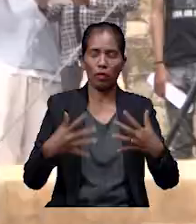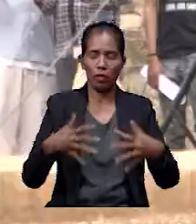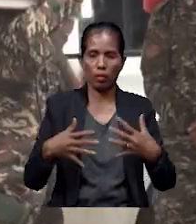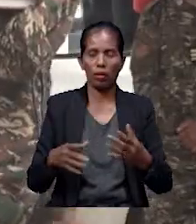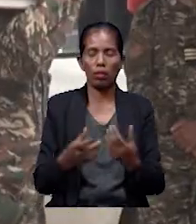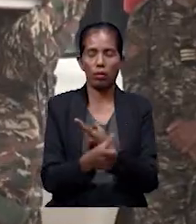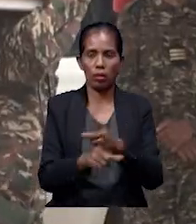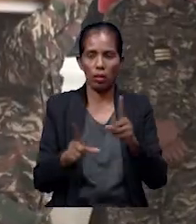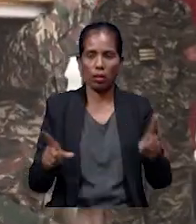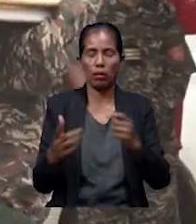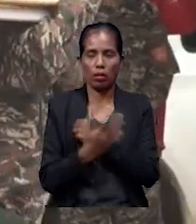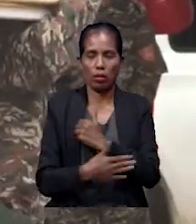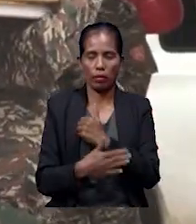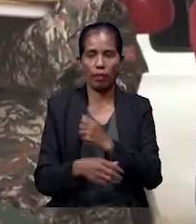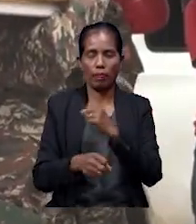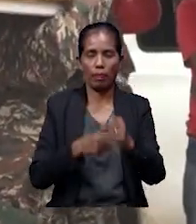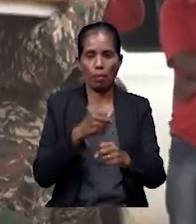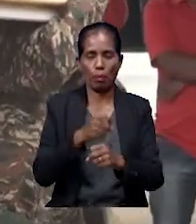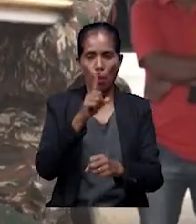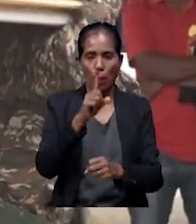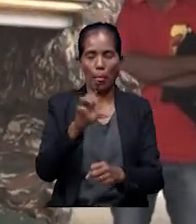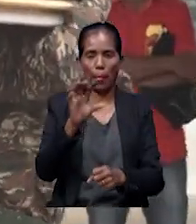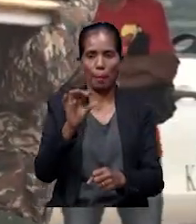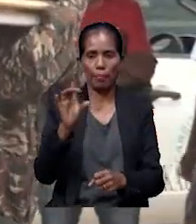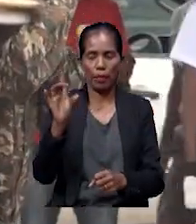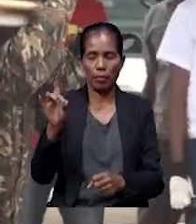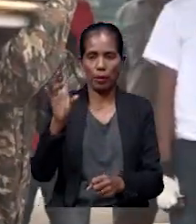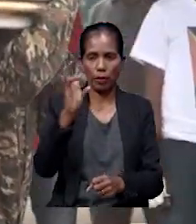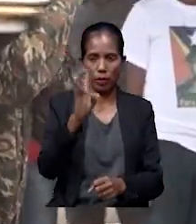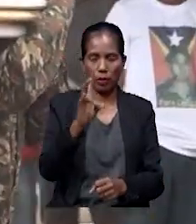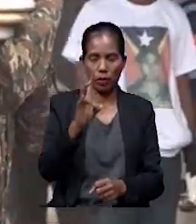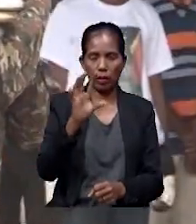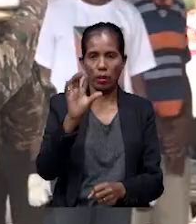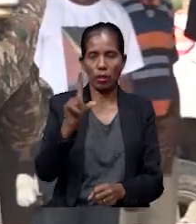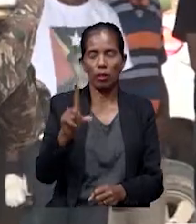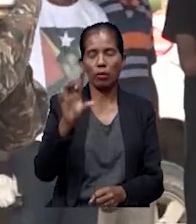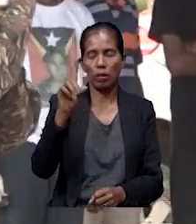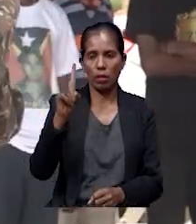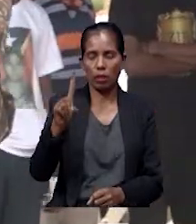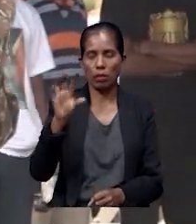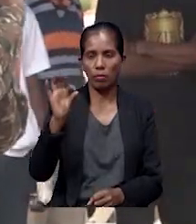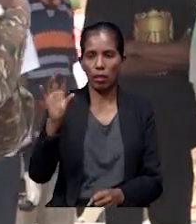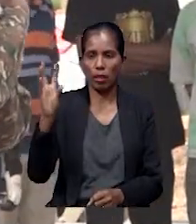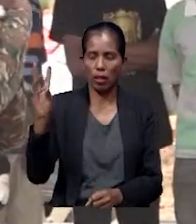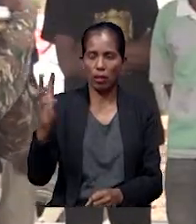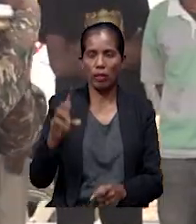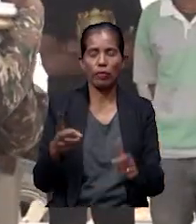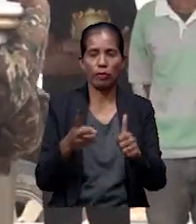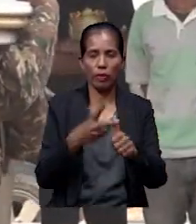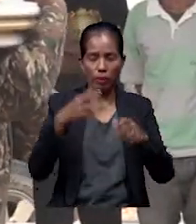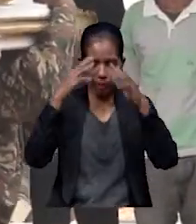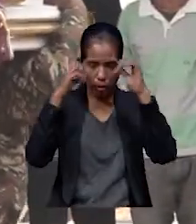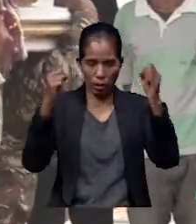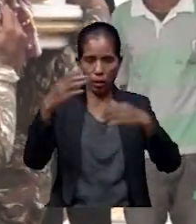pátria. Tine ring ida atusia Walmur Singhitu, to ring ida atusia Sianulur Singhen, Nudar vice-presidente da organização Caixa